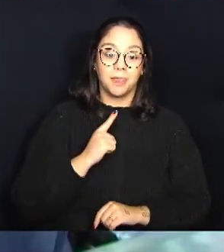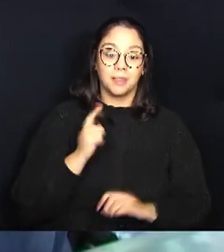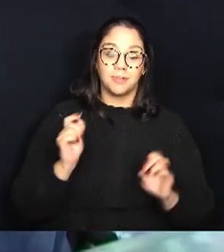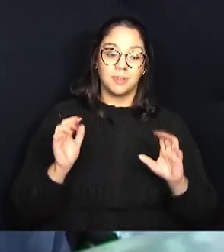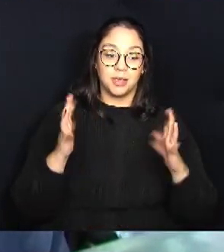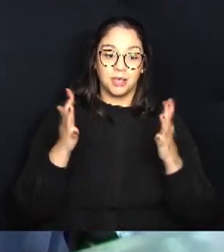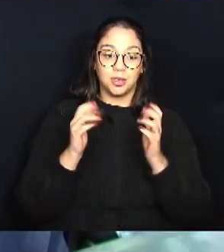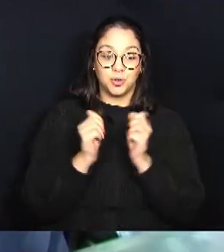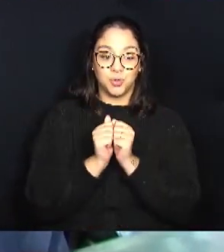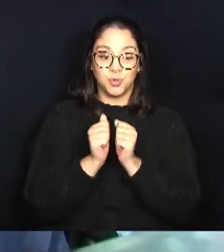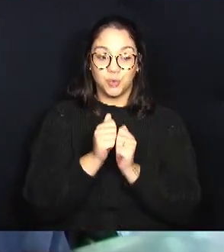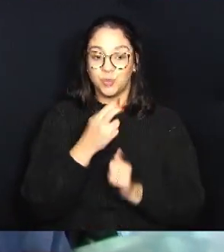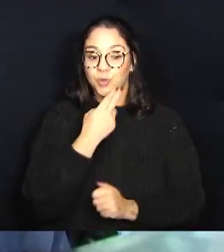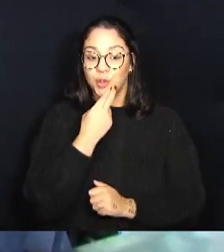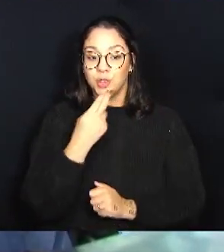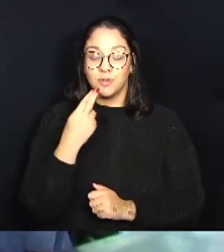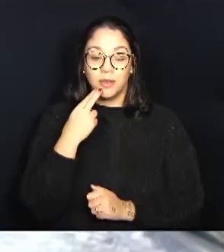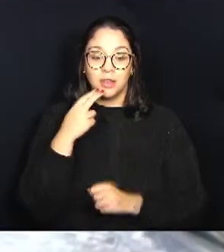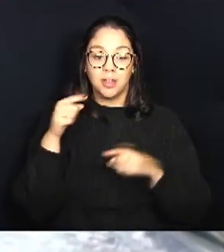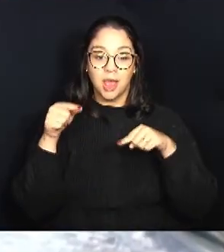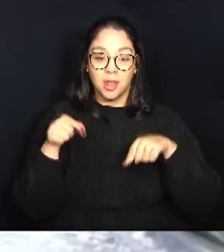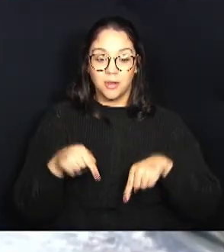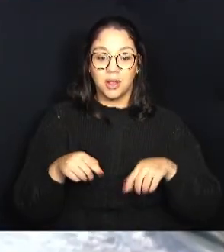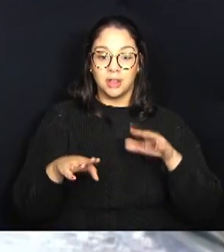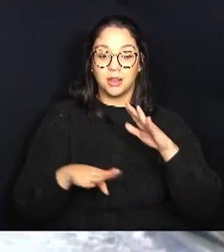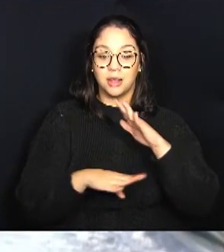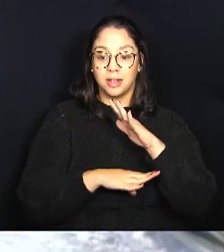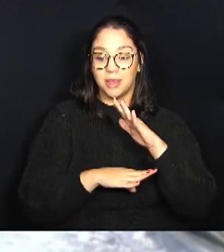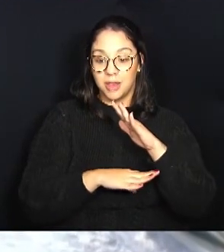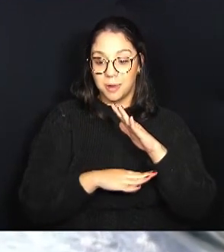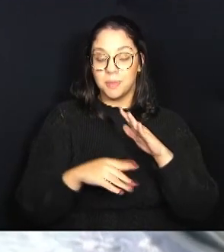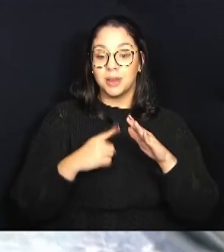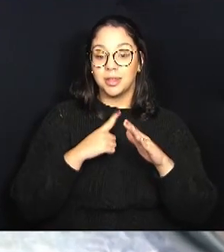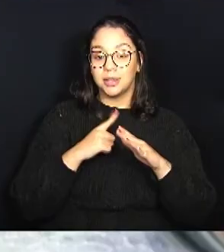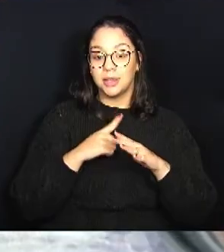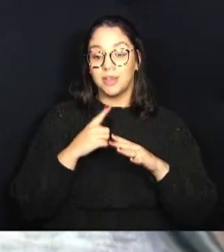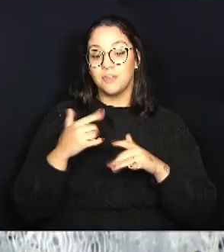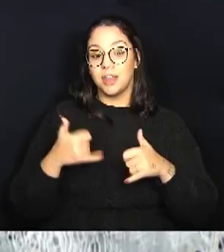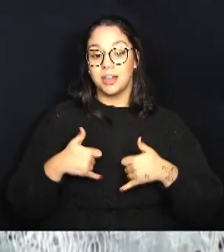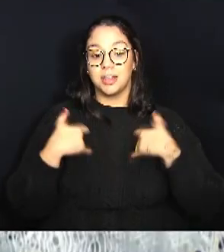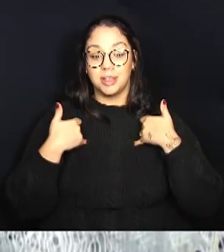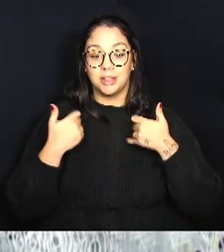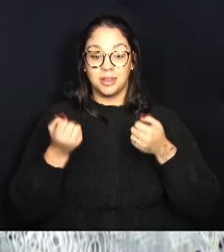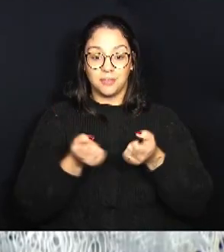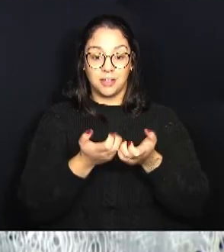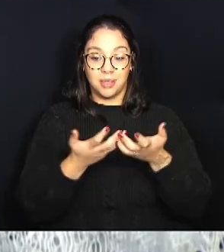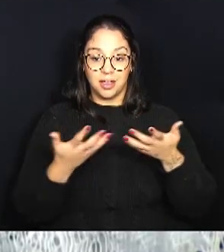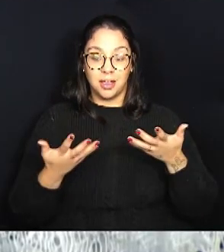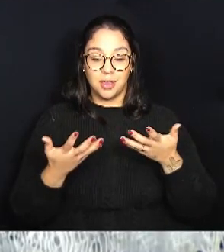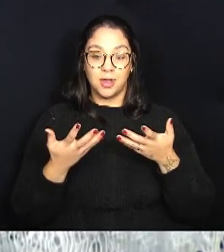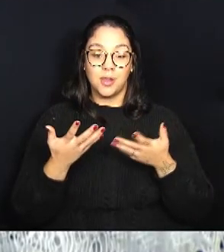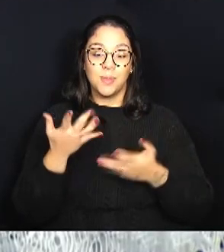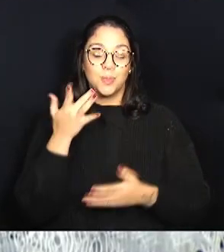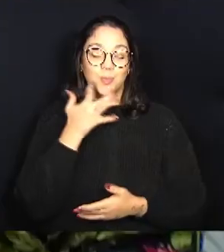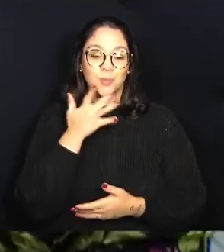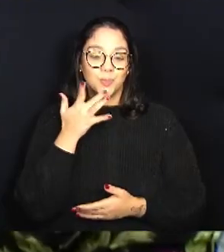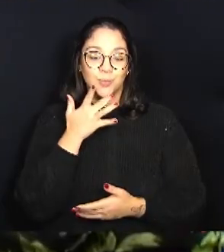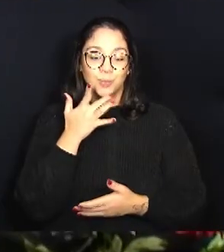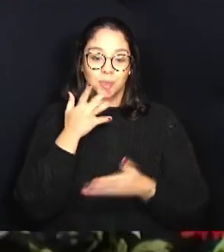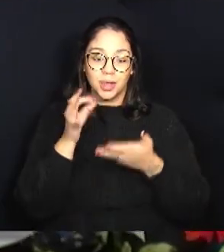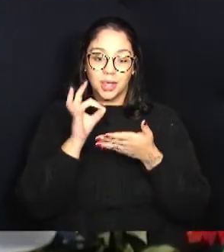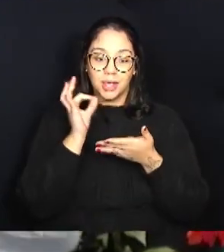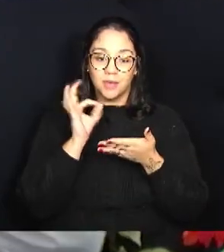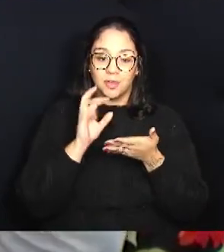realizada no refeitório da Câmara Municipal, onde os aniversariantes foram recebidos com um delicioso café da manhã.